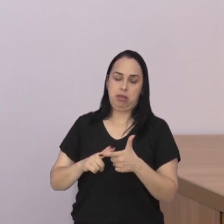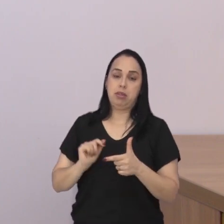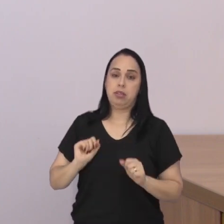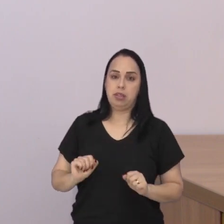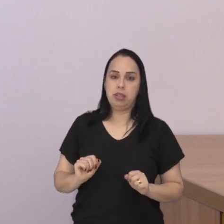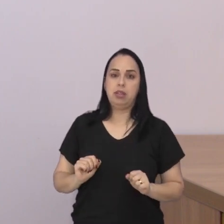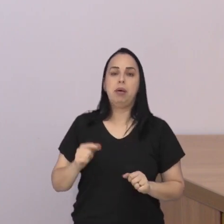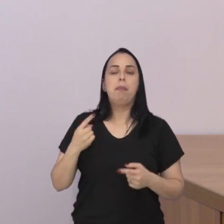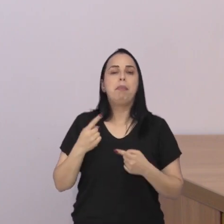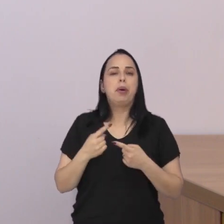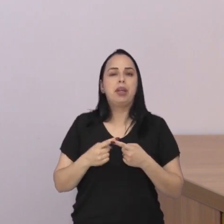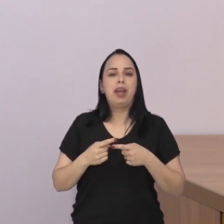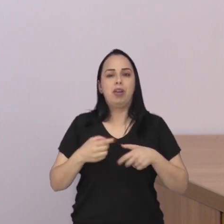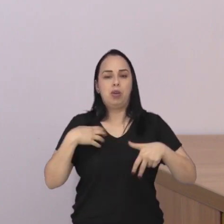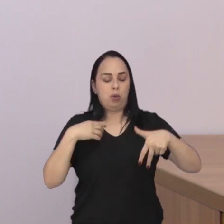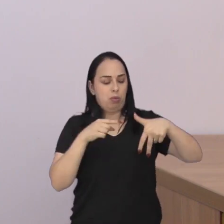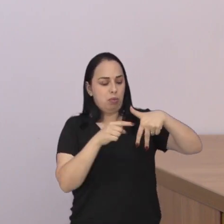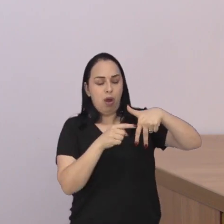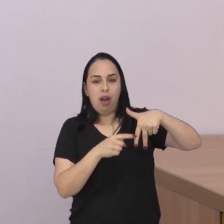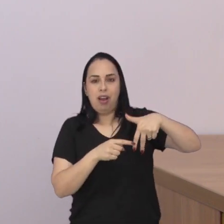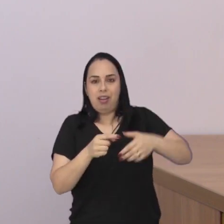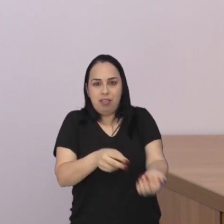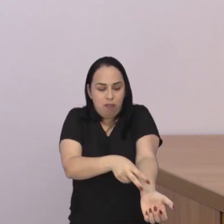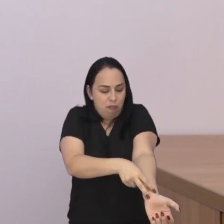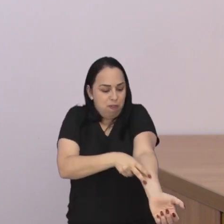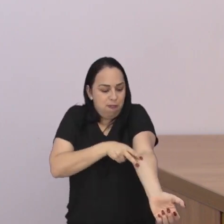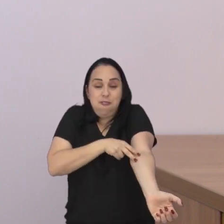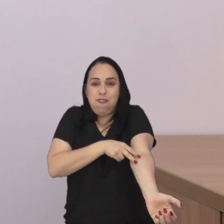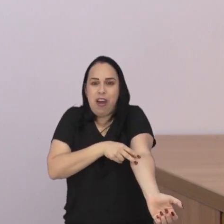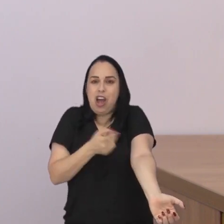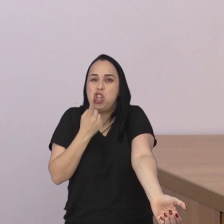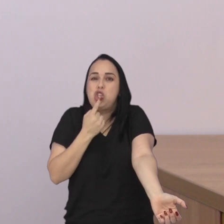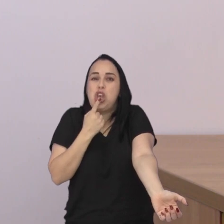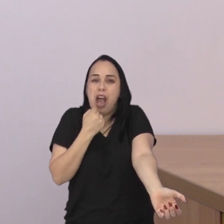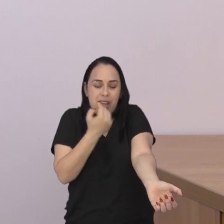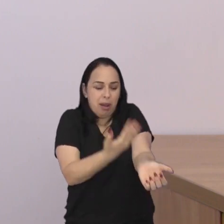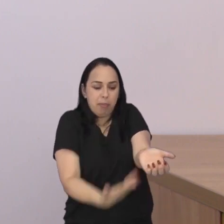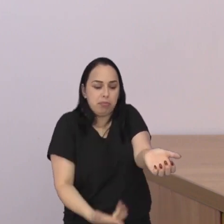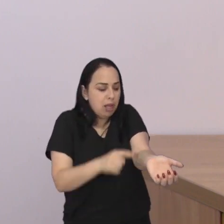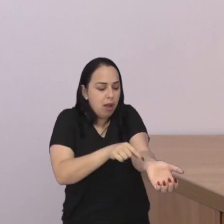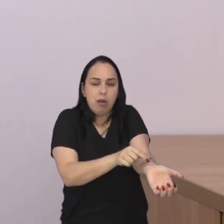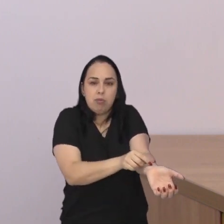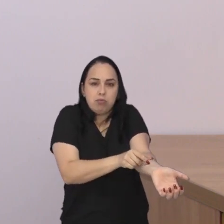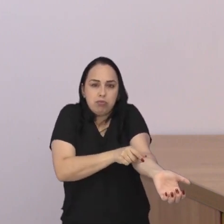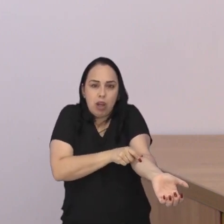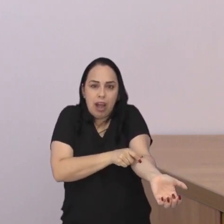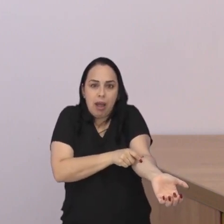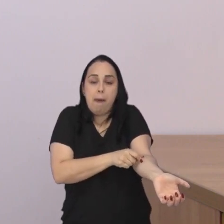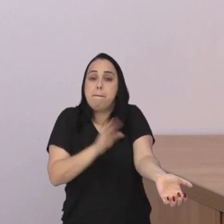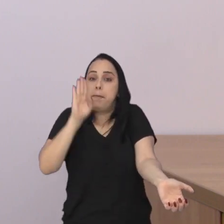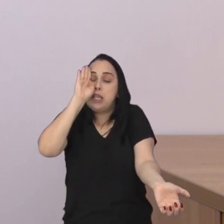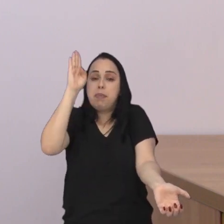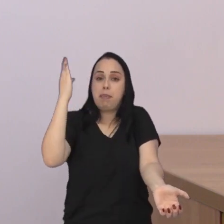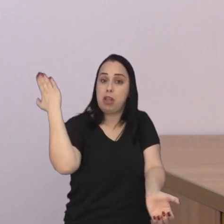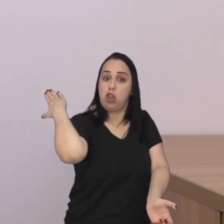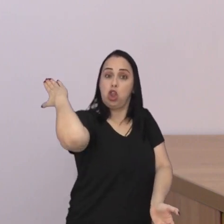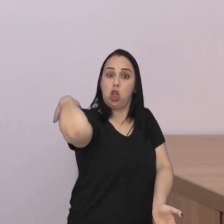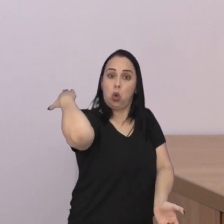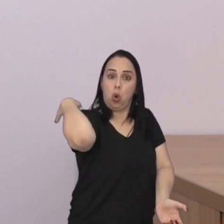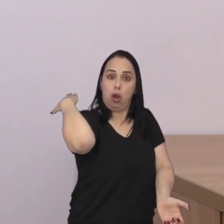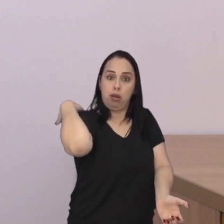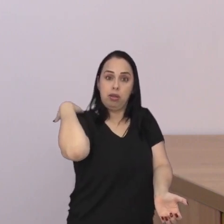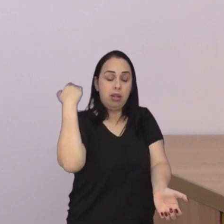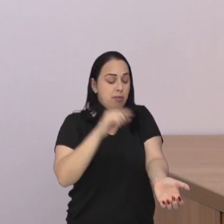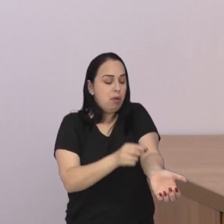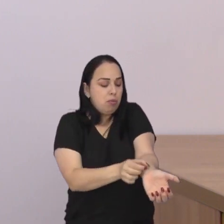embolia pulmonar? É o desprendimento, é a soltura de um coágulo da trombose, principalmente na região dos